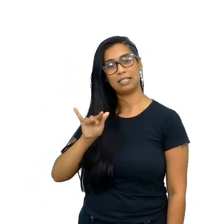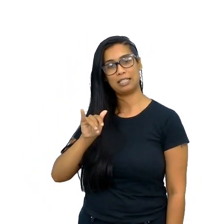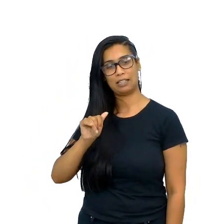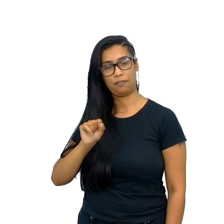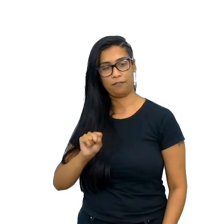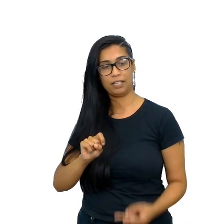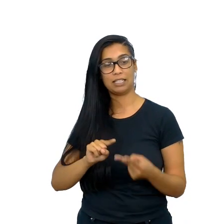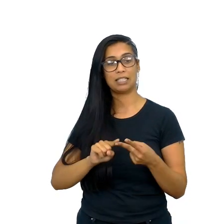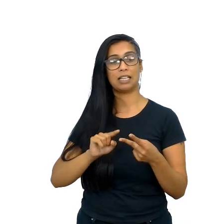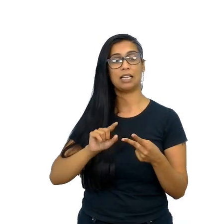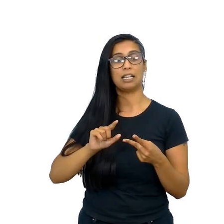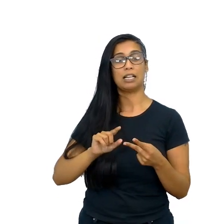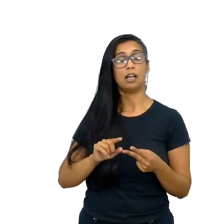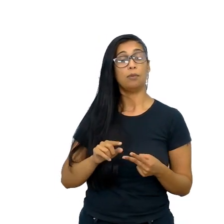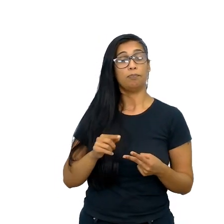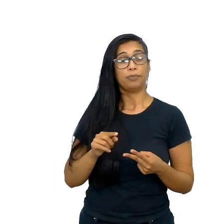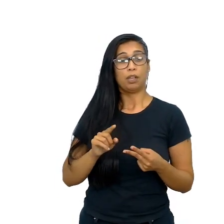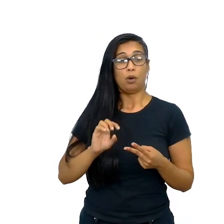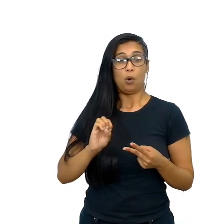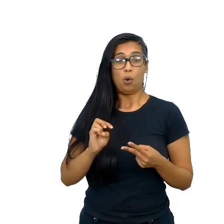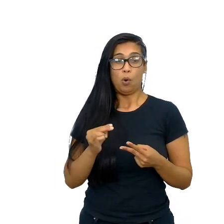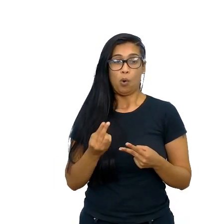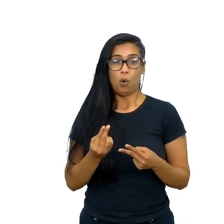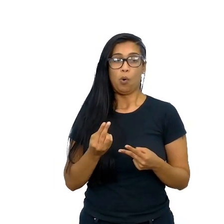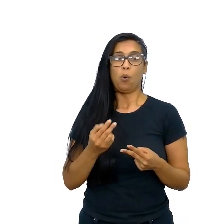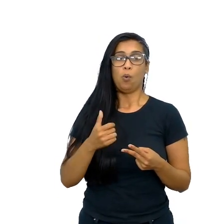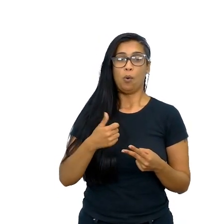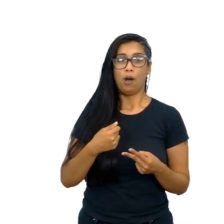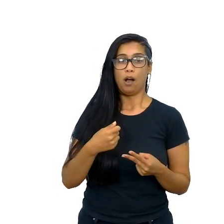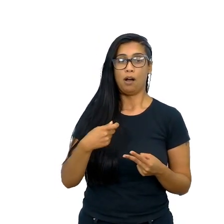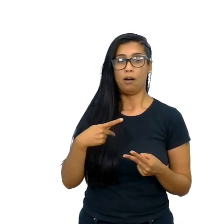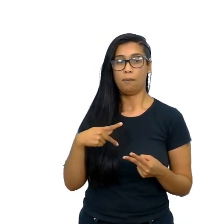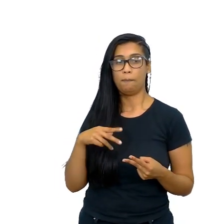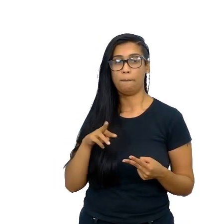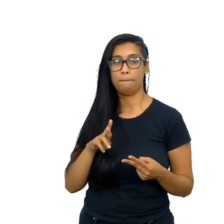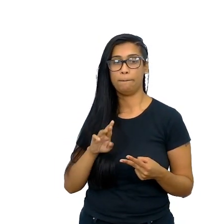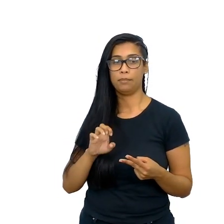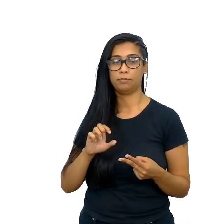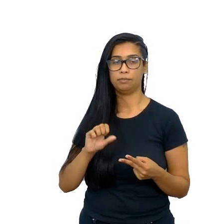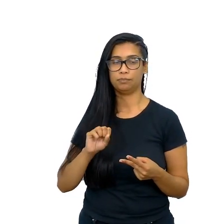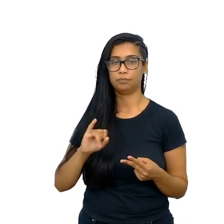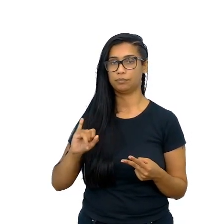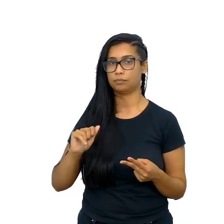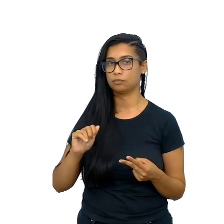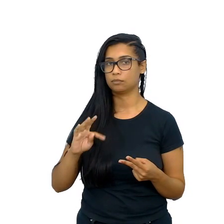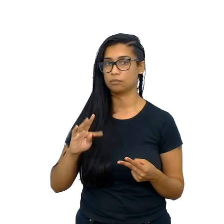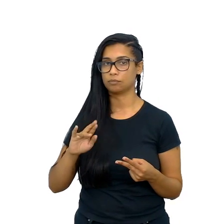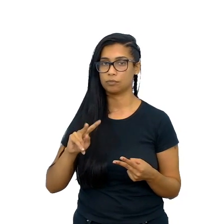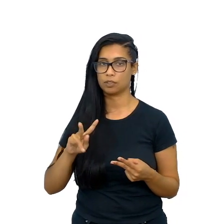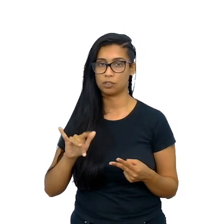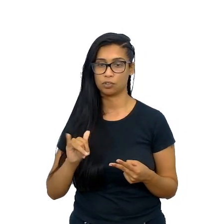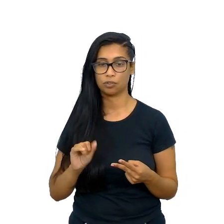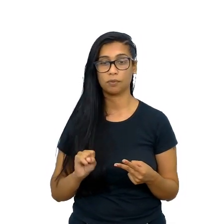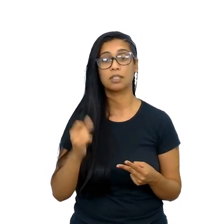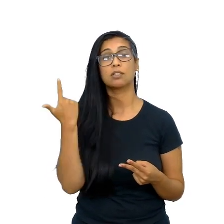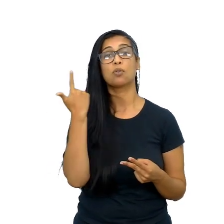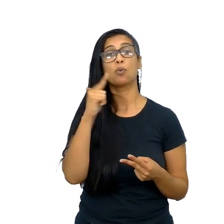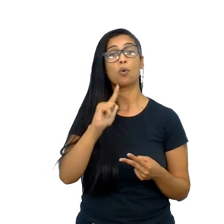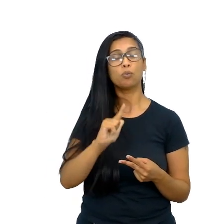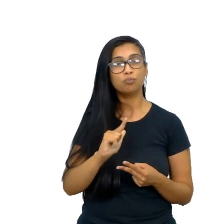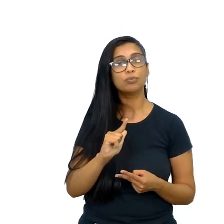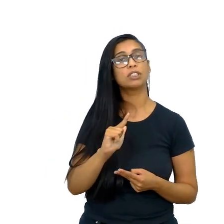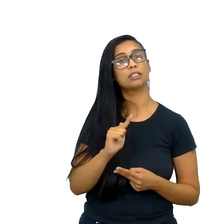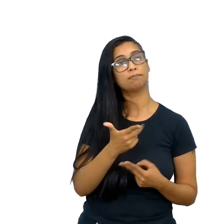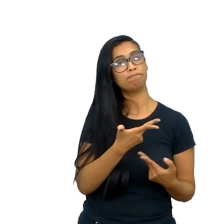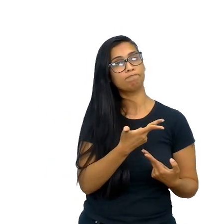valores sociais e humanos, localização social do autor e do leitor, pensando também na questão da